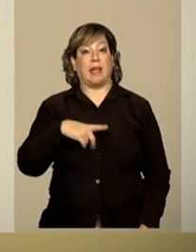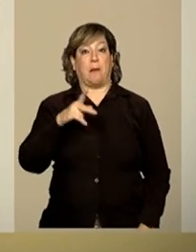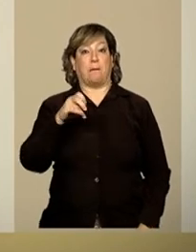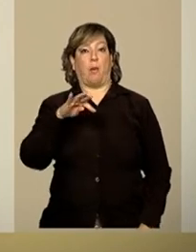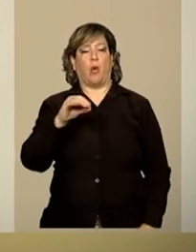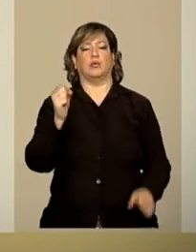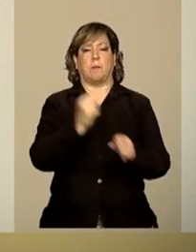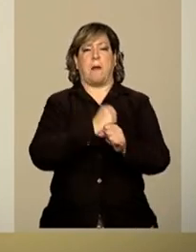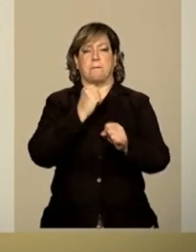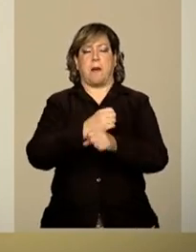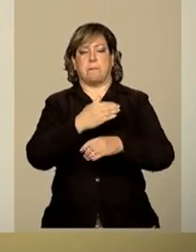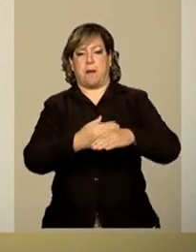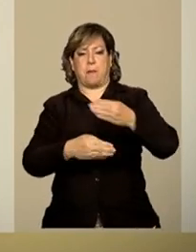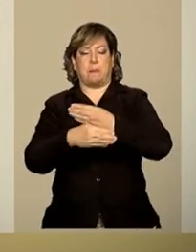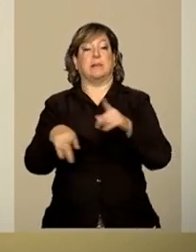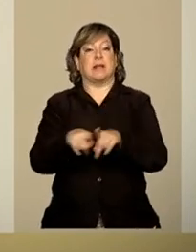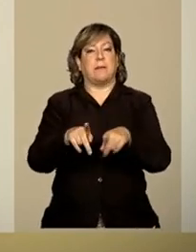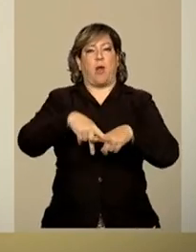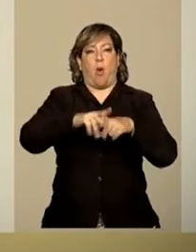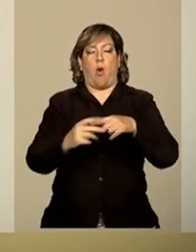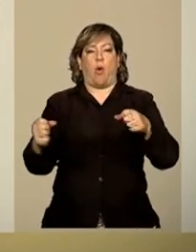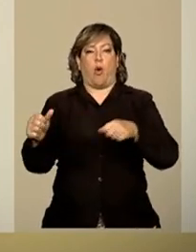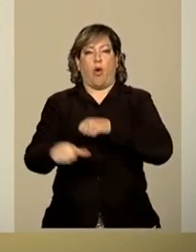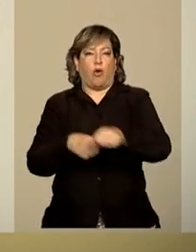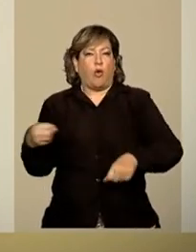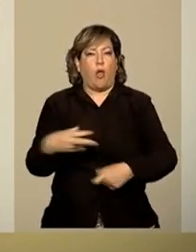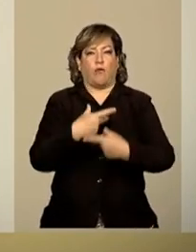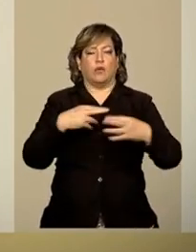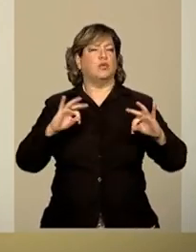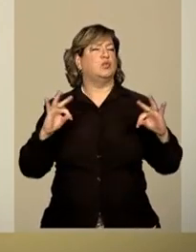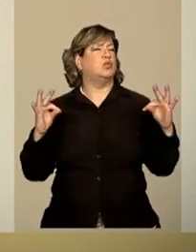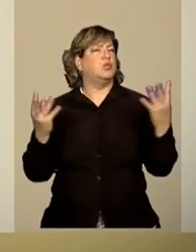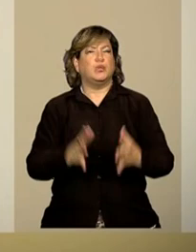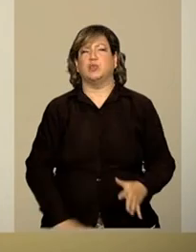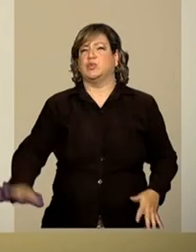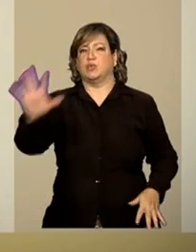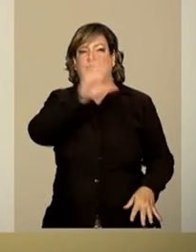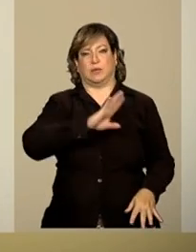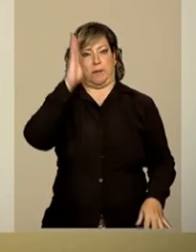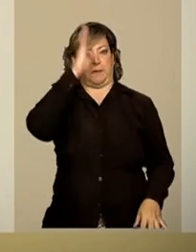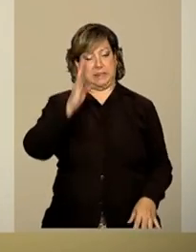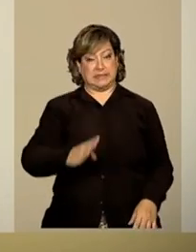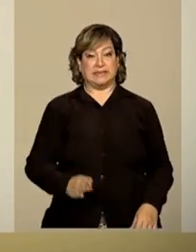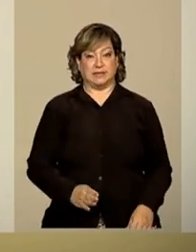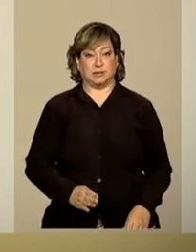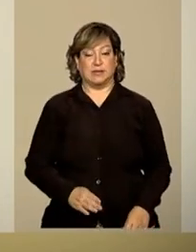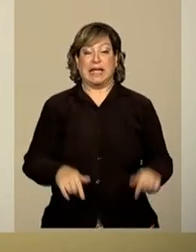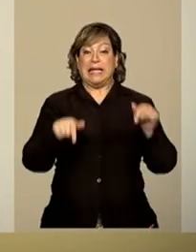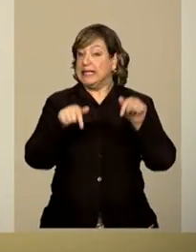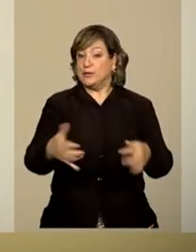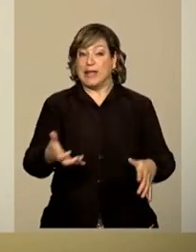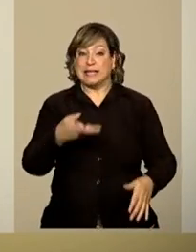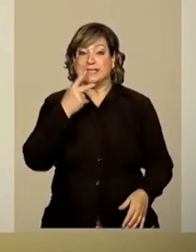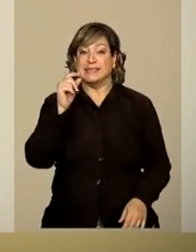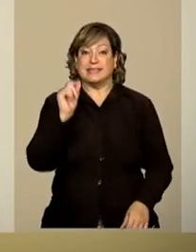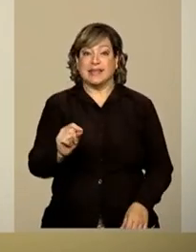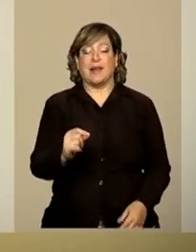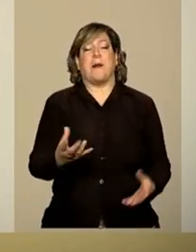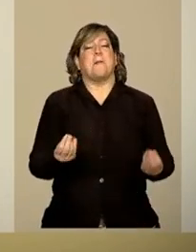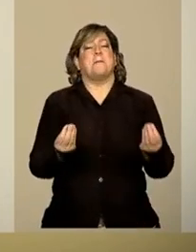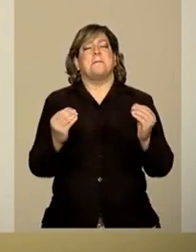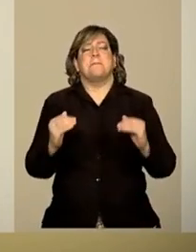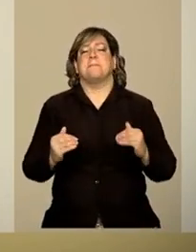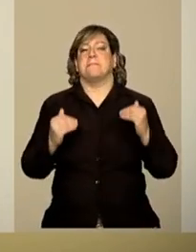posto sendo construído e reformado em tudo que é canto desse imenso Brasil te amo isso significa